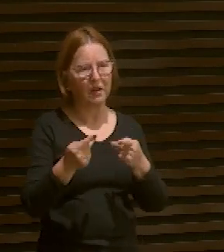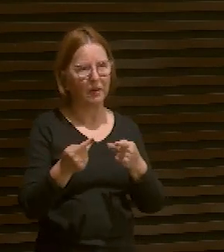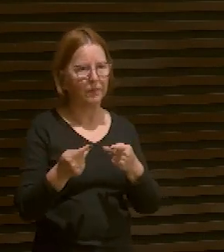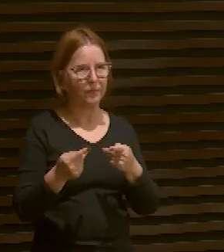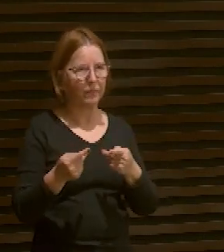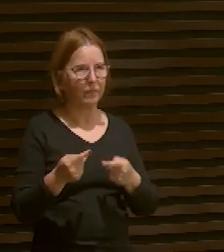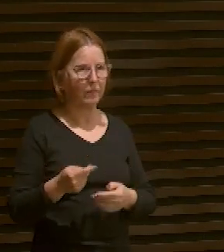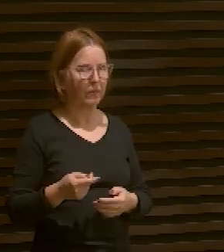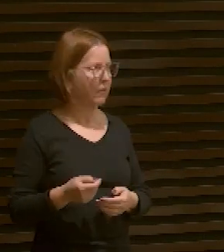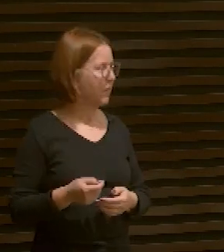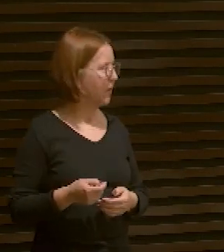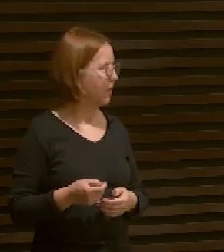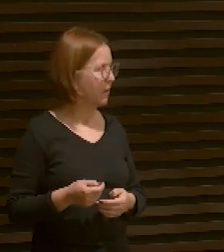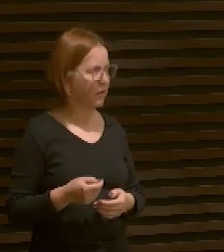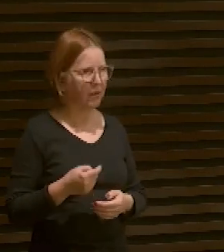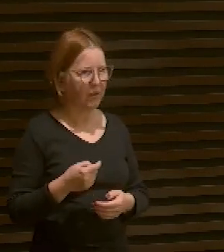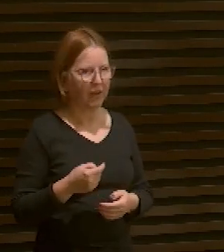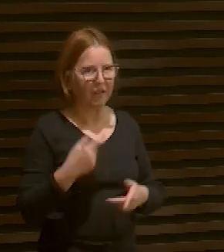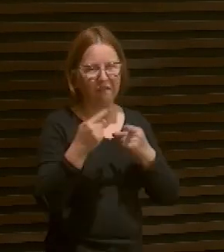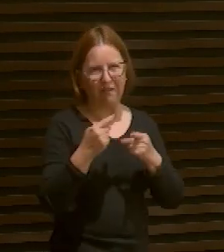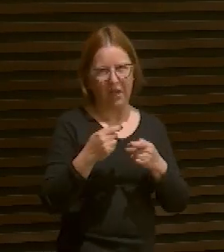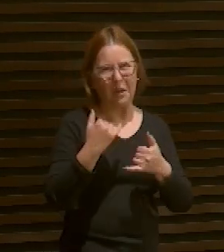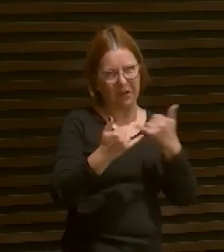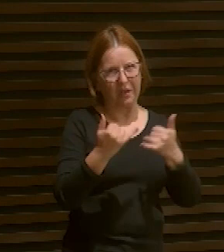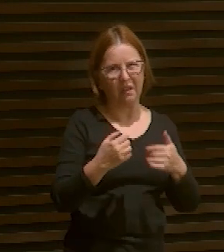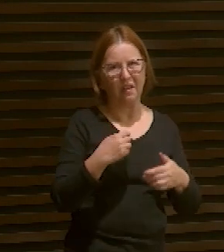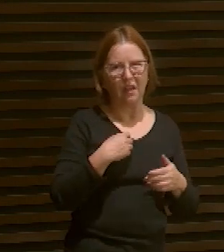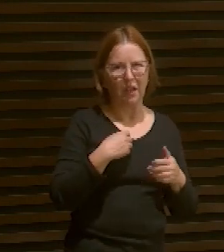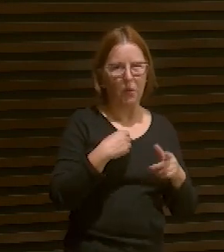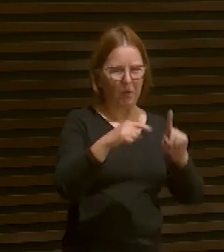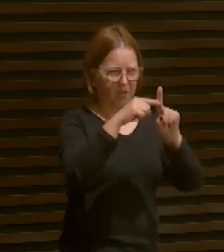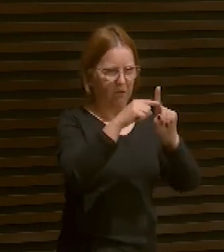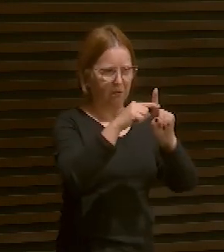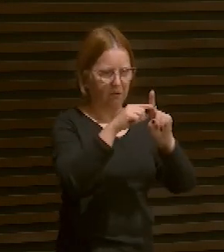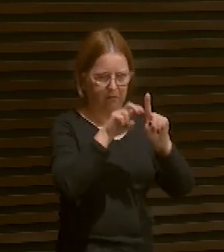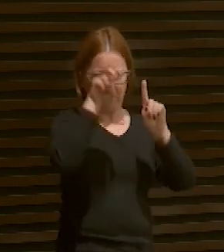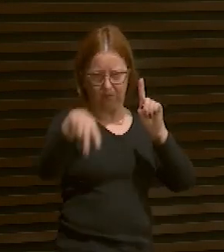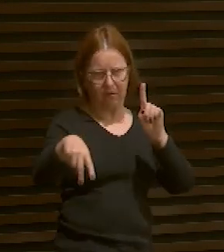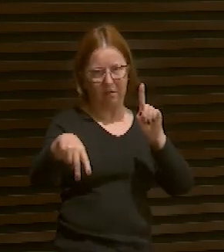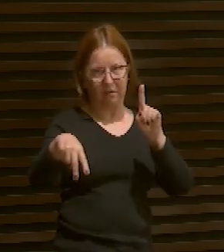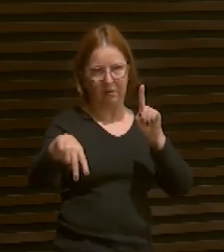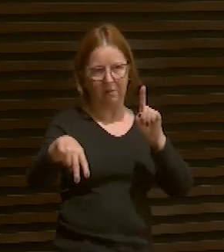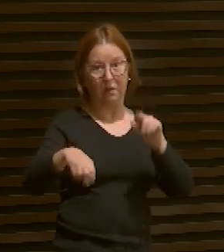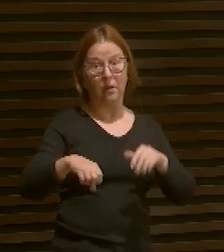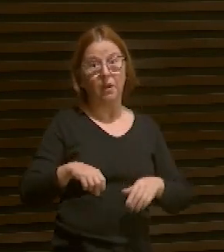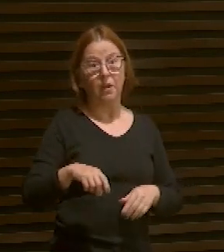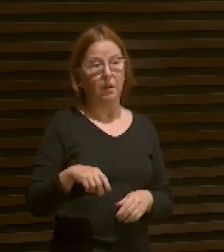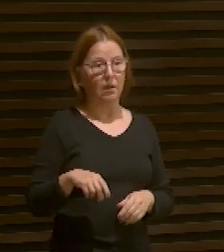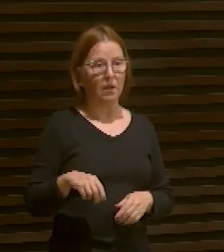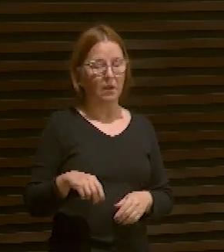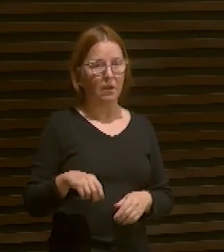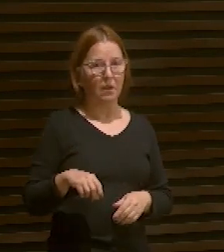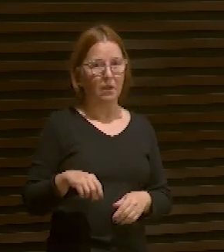obviamente que brincando, pulei da cruz. Como se a sua experiência, a sua vida em Cristo